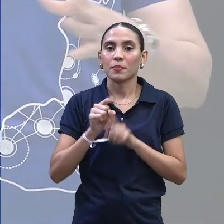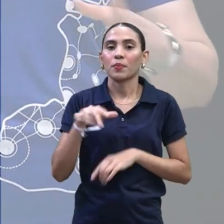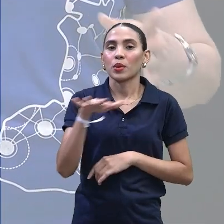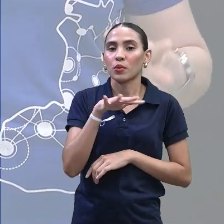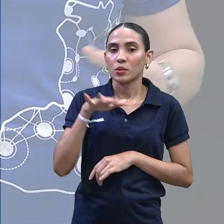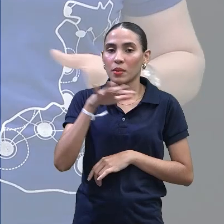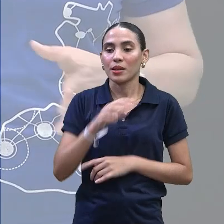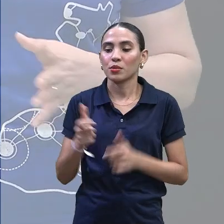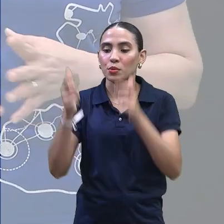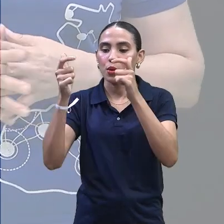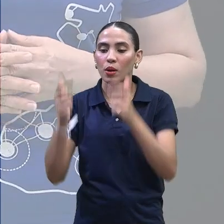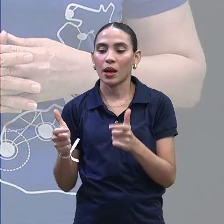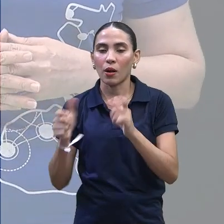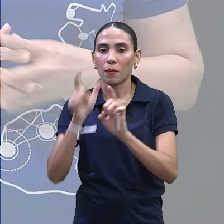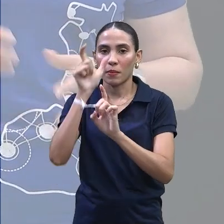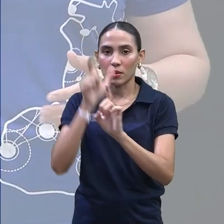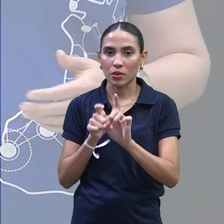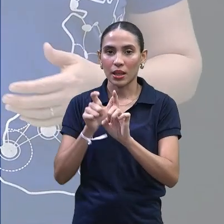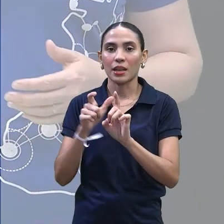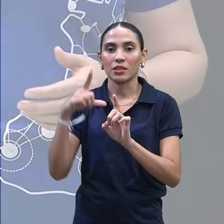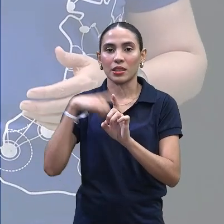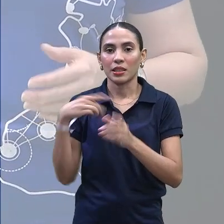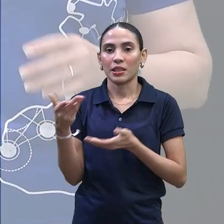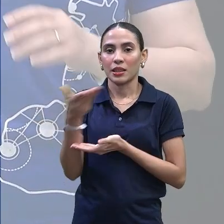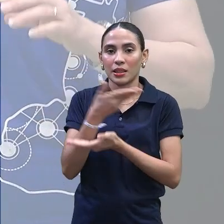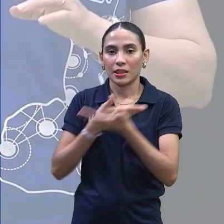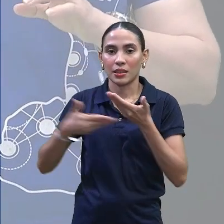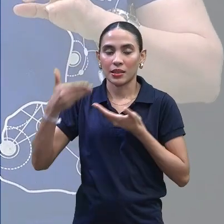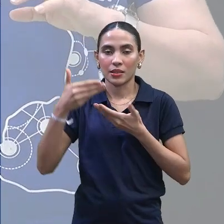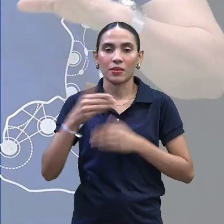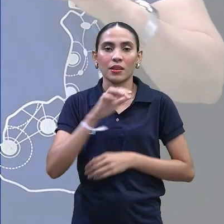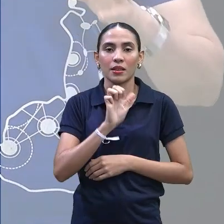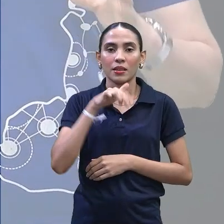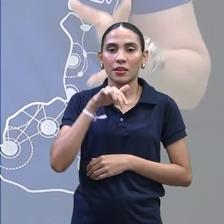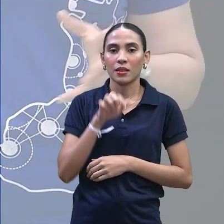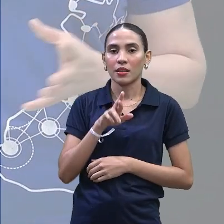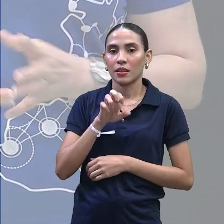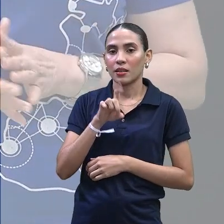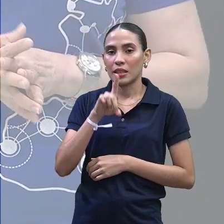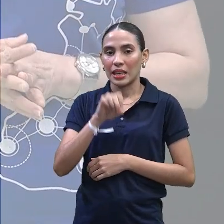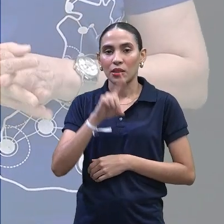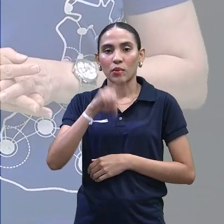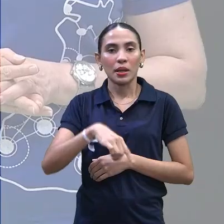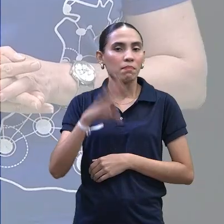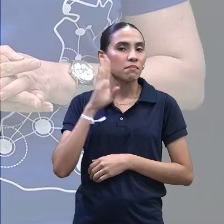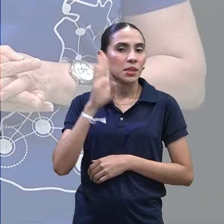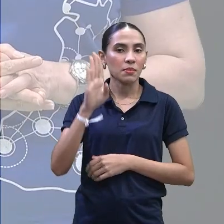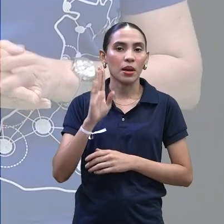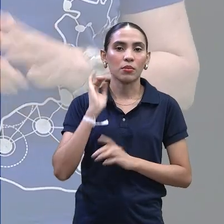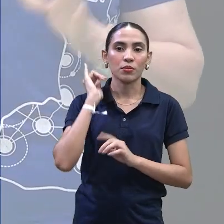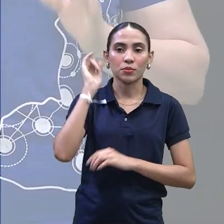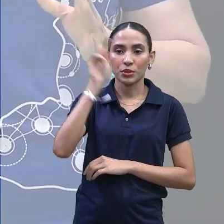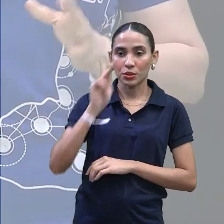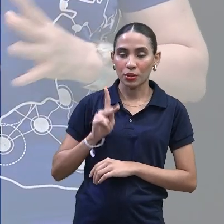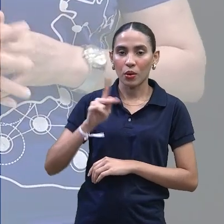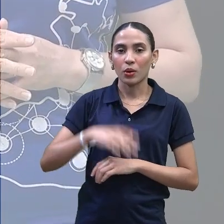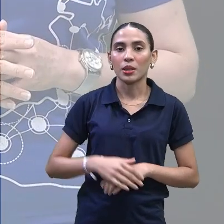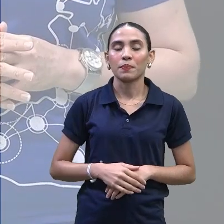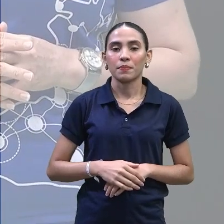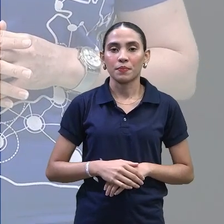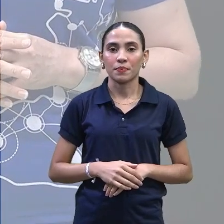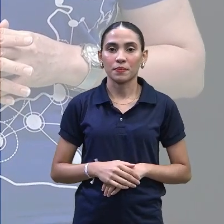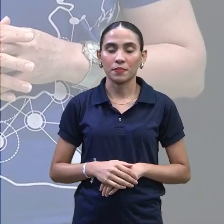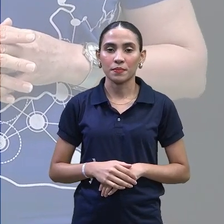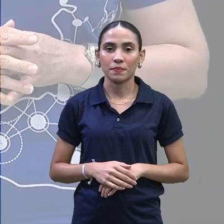espaço é o local onde os personagens se movimentam e o enredo é a parte principal da história, né, quando está se